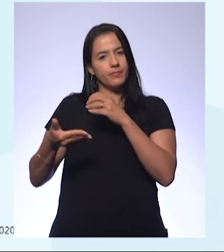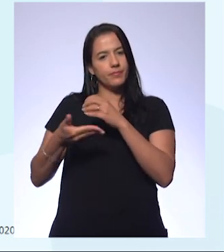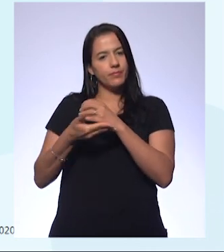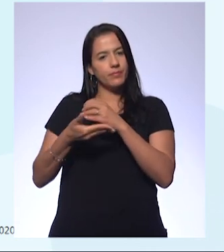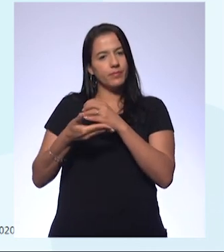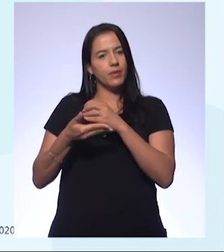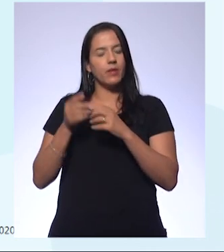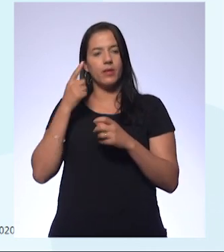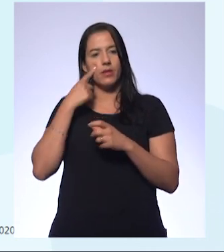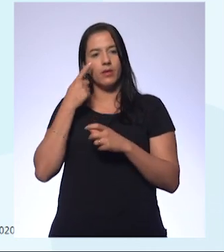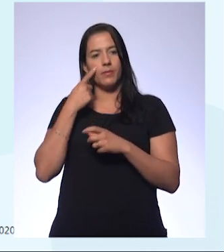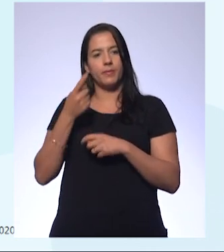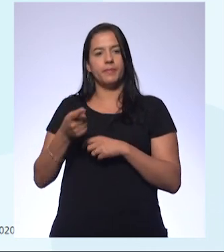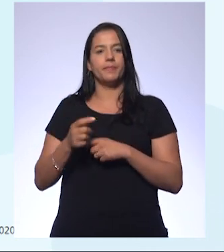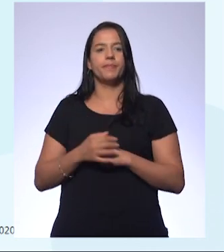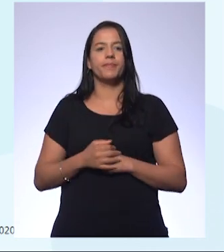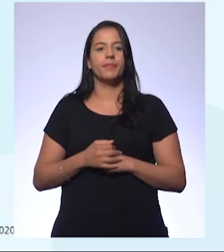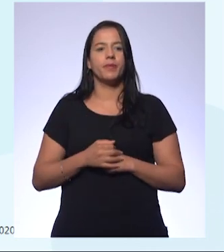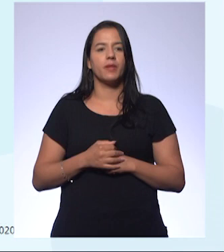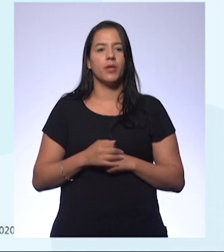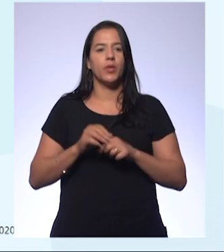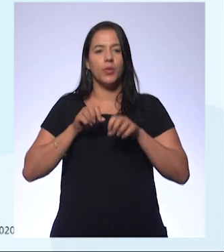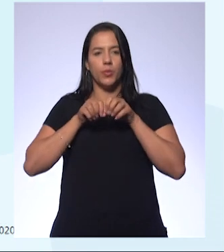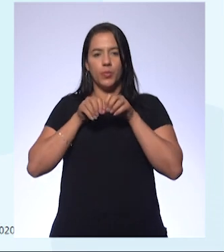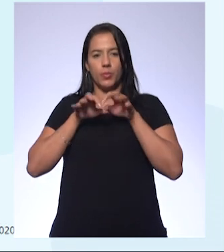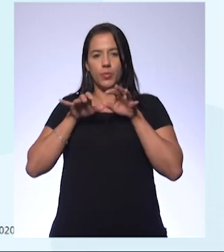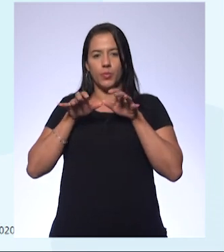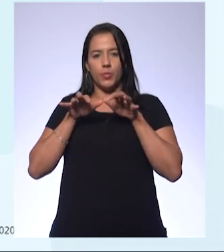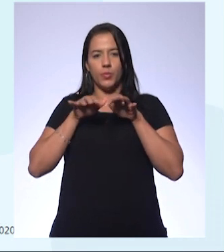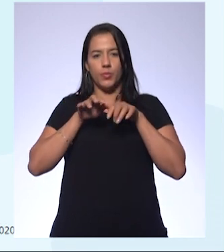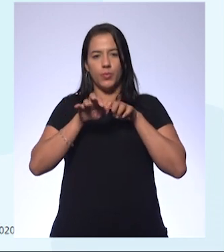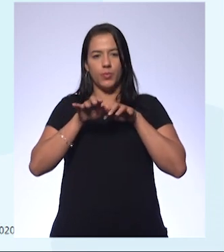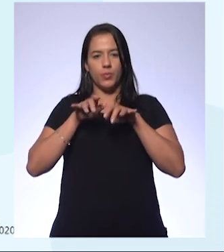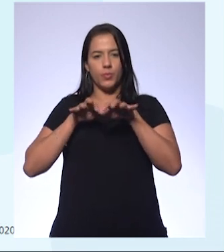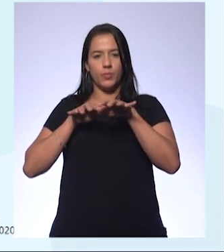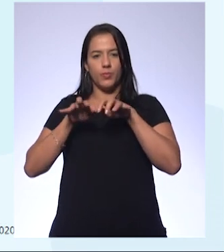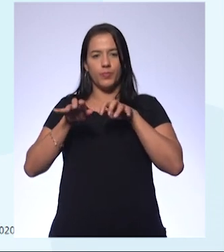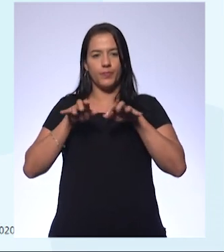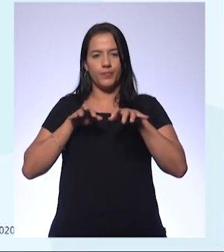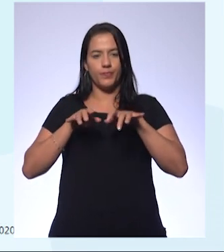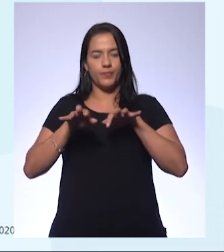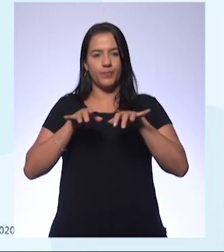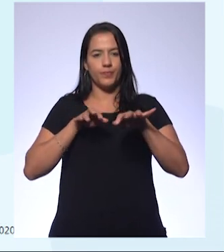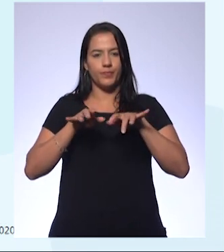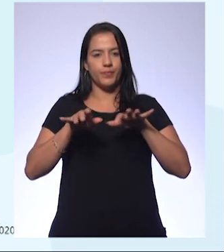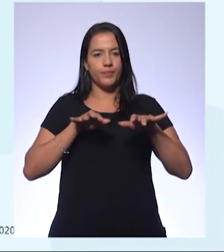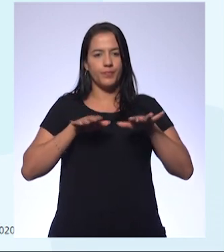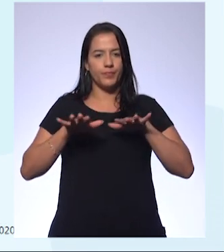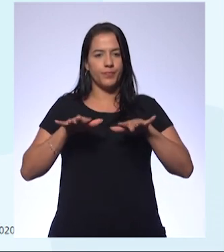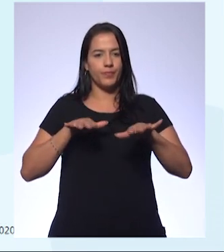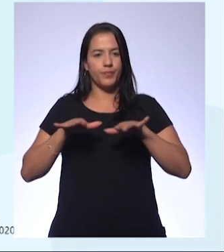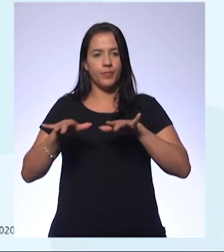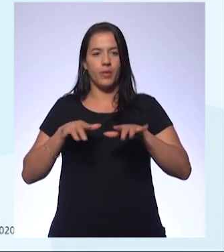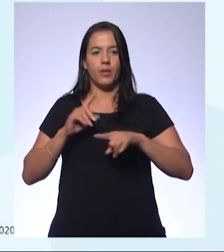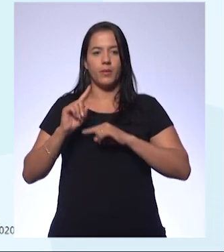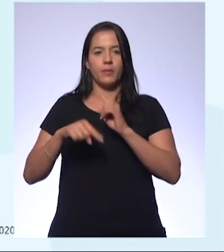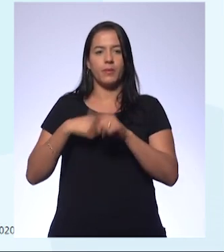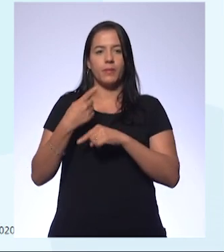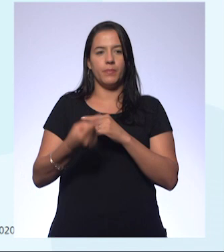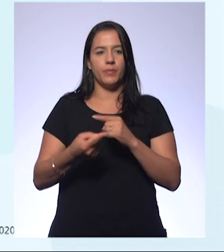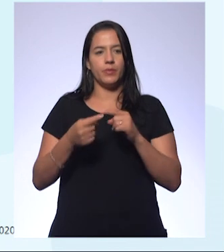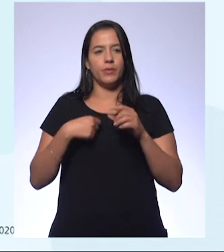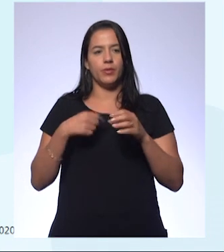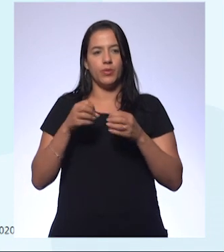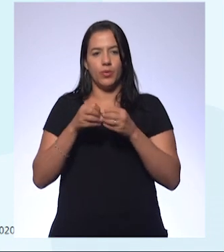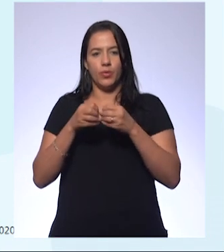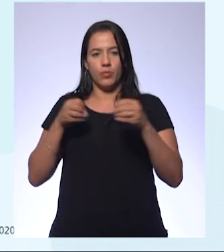conjunto cromossômico. Ó. Então, eles estão todos espalhados ali, bagunçadinhos, né? Depois de terem sido saído